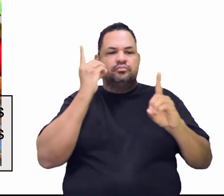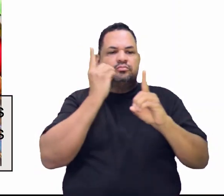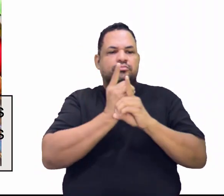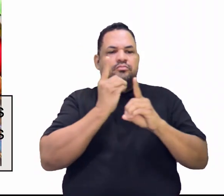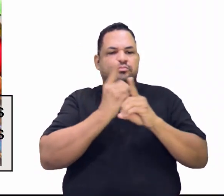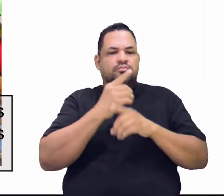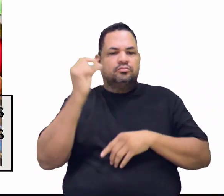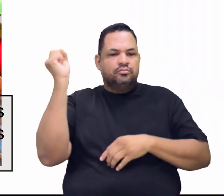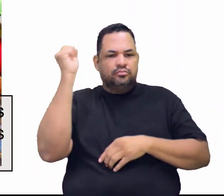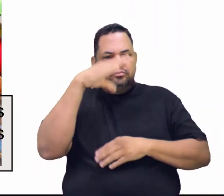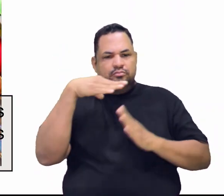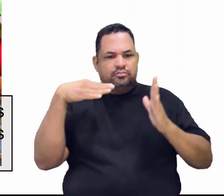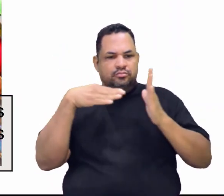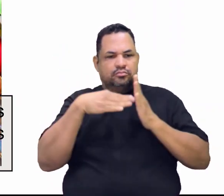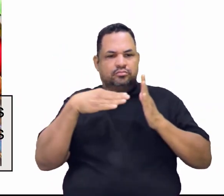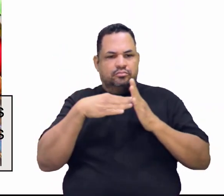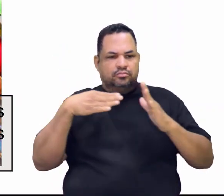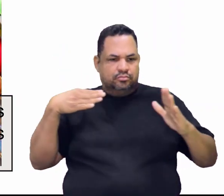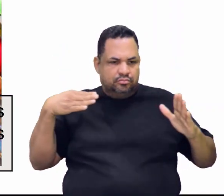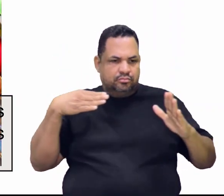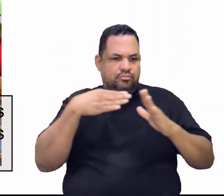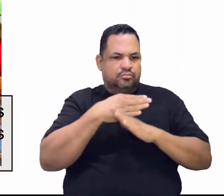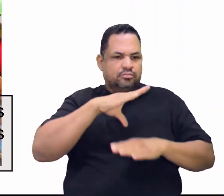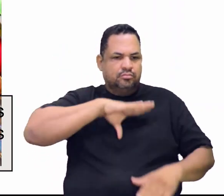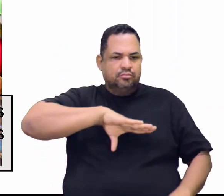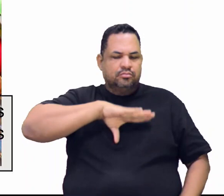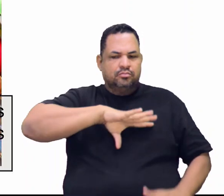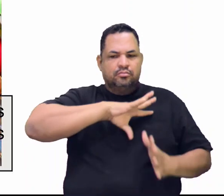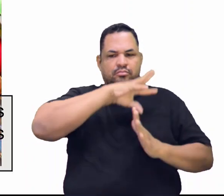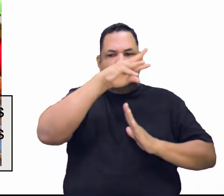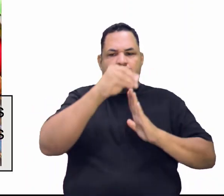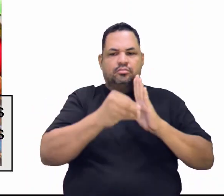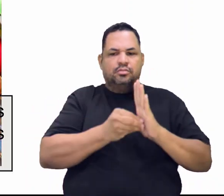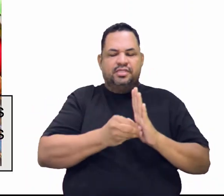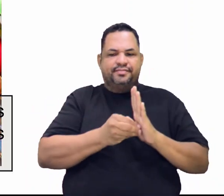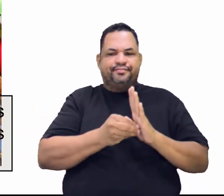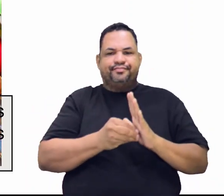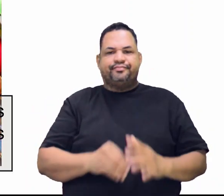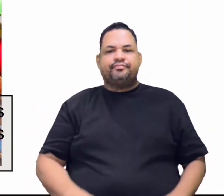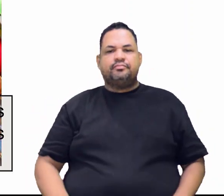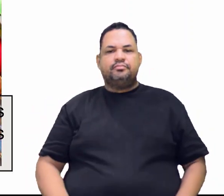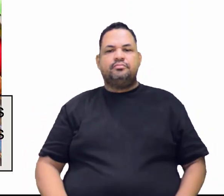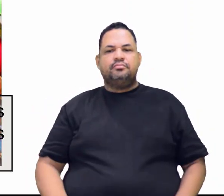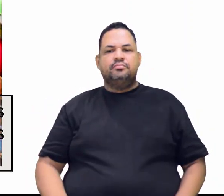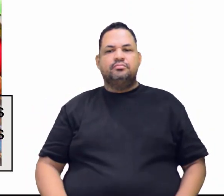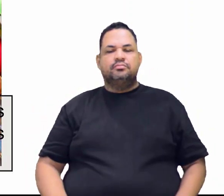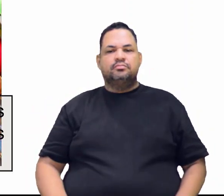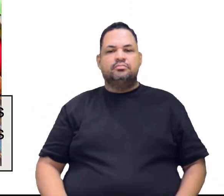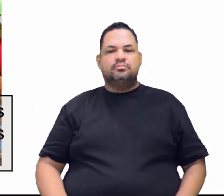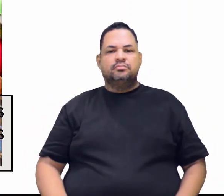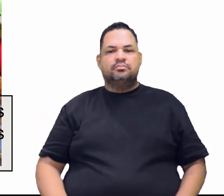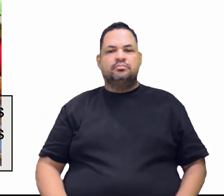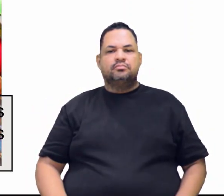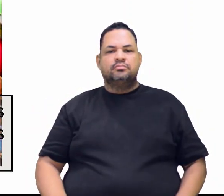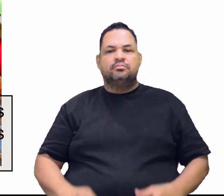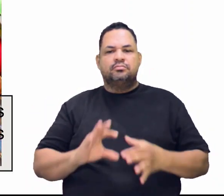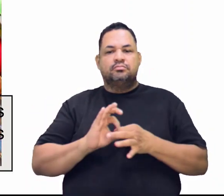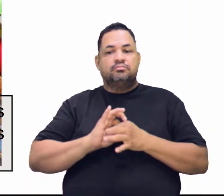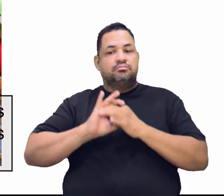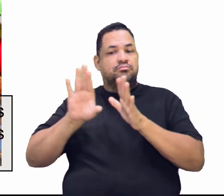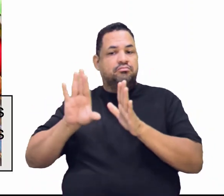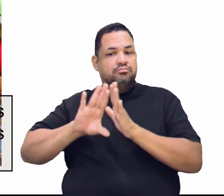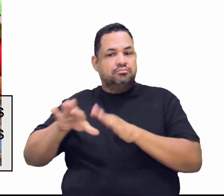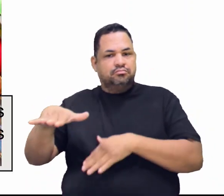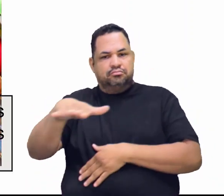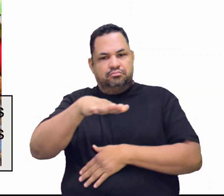expansionismo encontrou obstáculo na penetração portuguesa na Amazônia. Os Mundurucus, então, eles